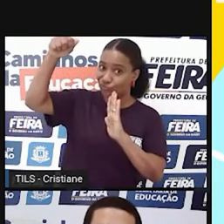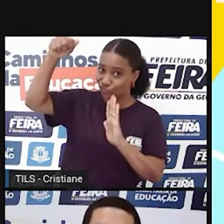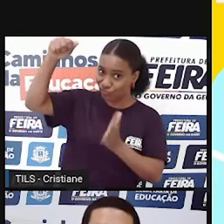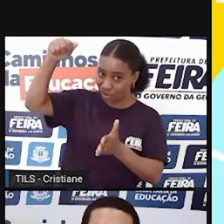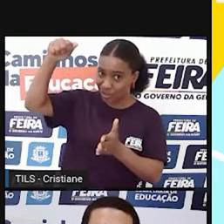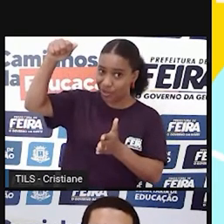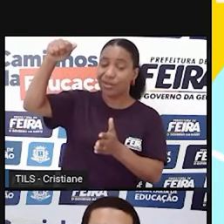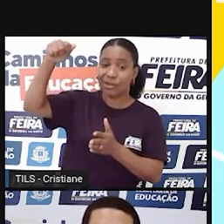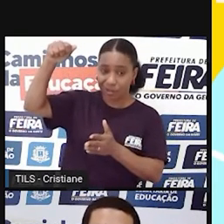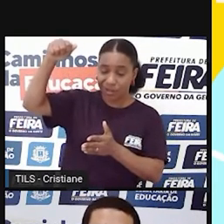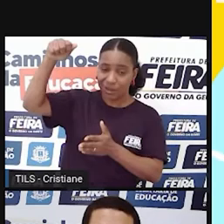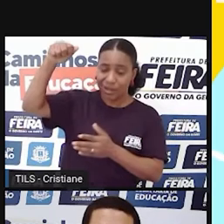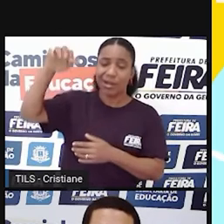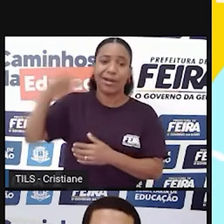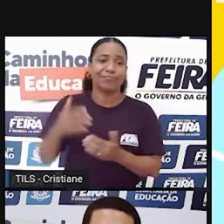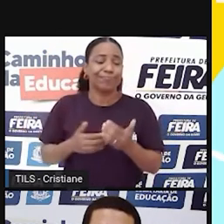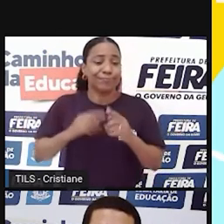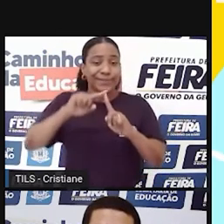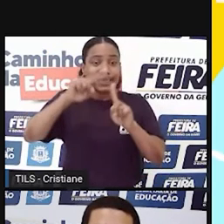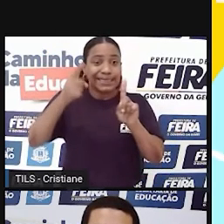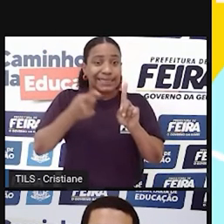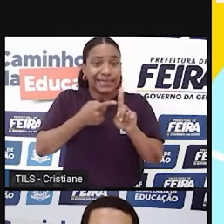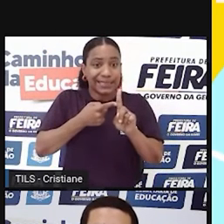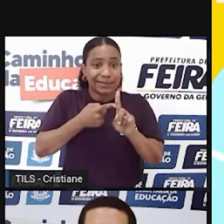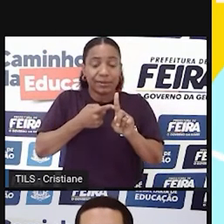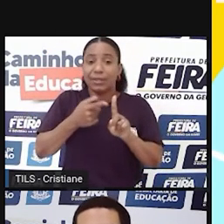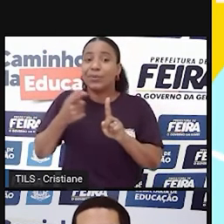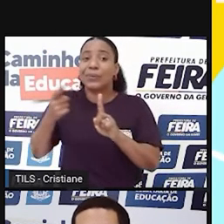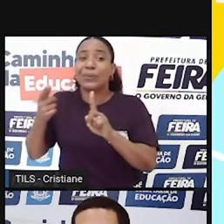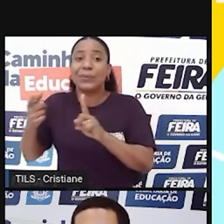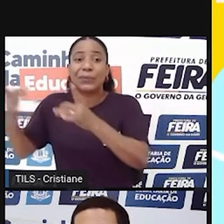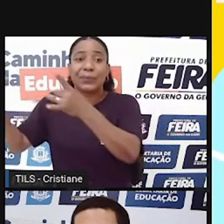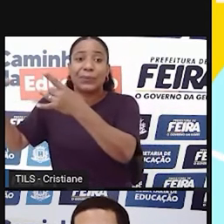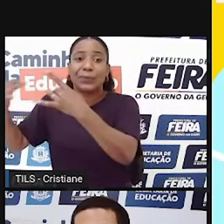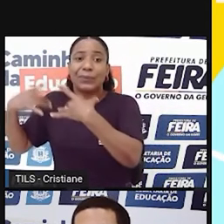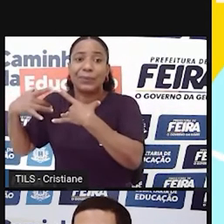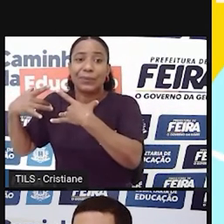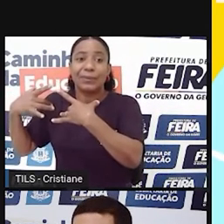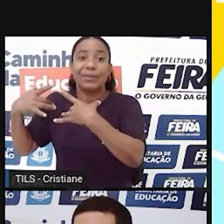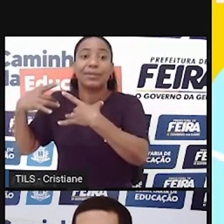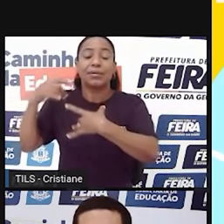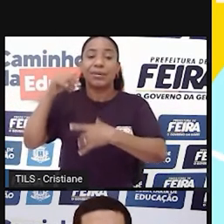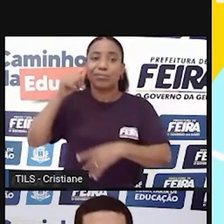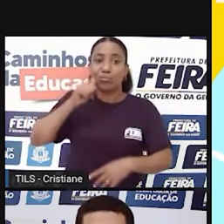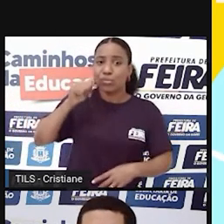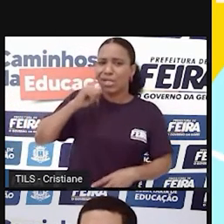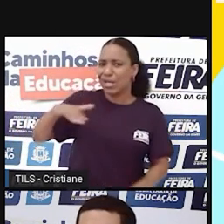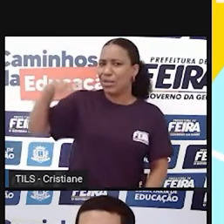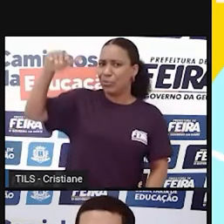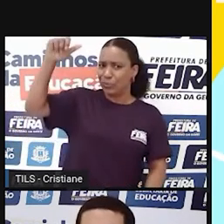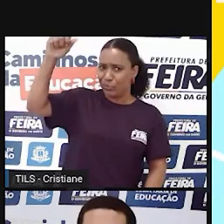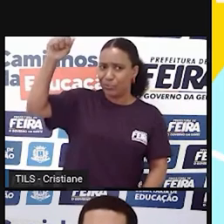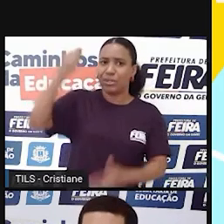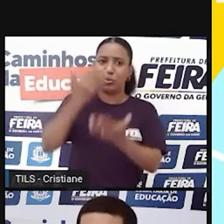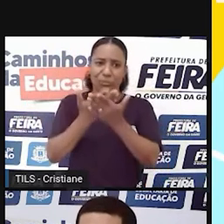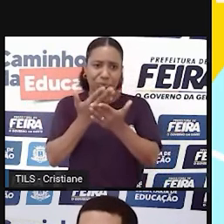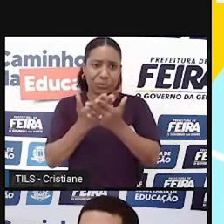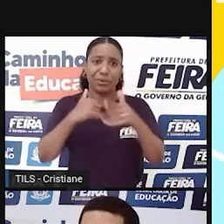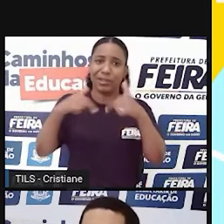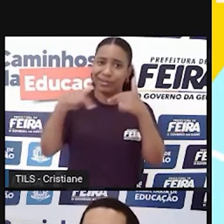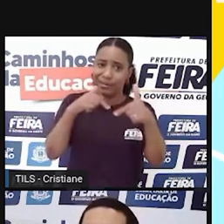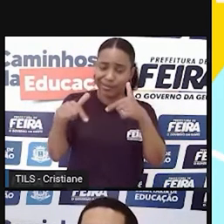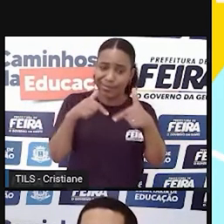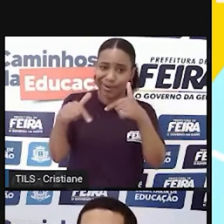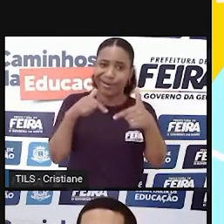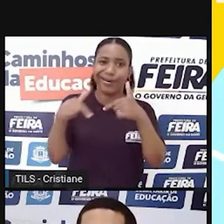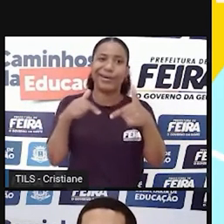fez aquela criança, né, o progenitor abandonou, então ali essa mulher ela já está adulta, ela já estudou, ela já tem um emprego, ela pelo menos